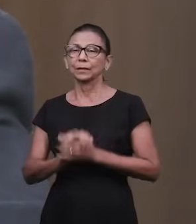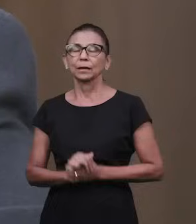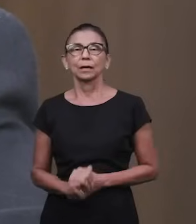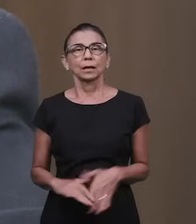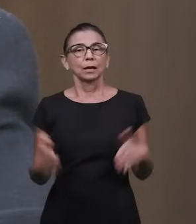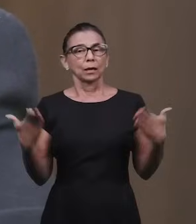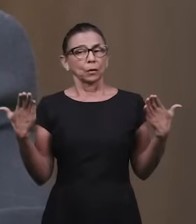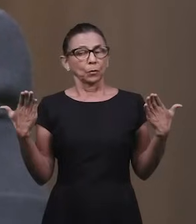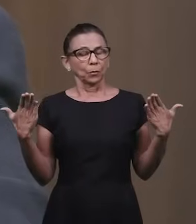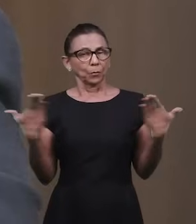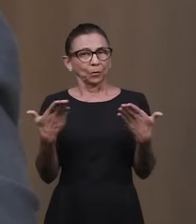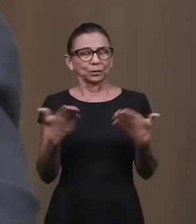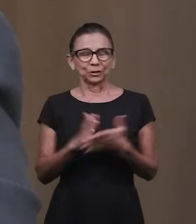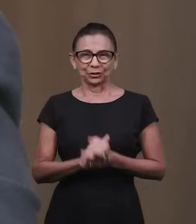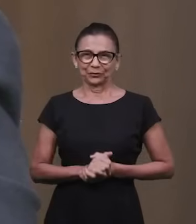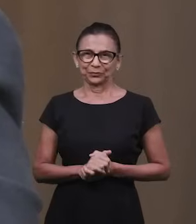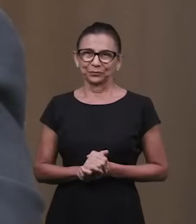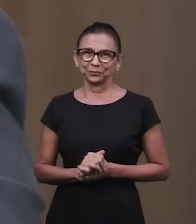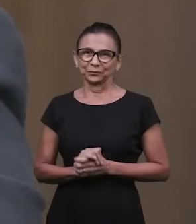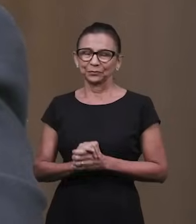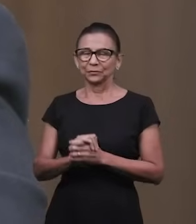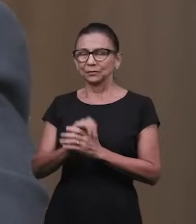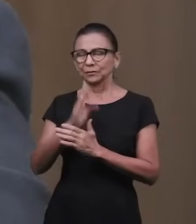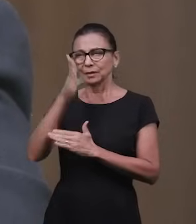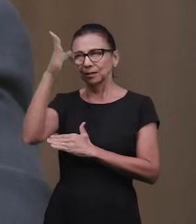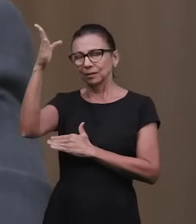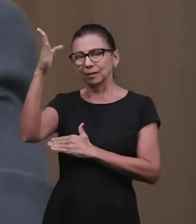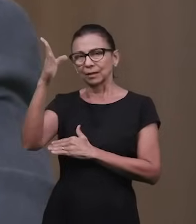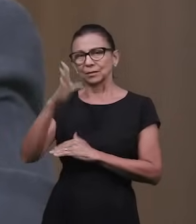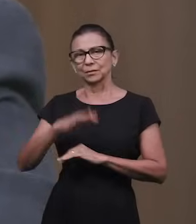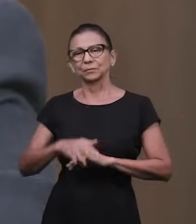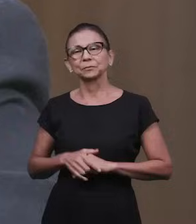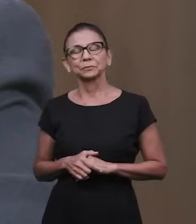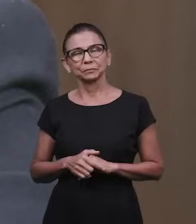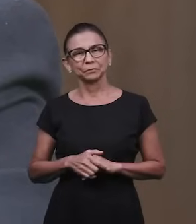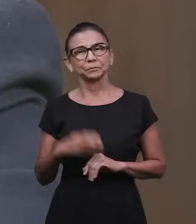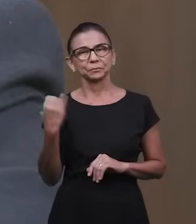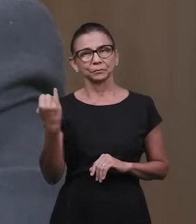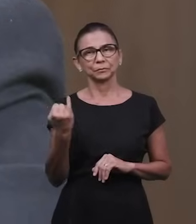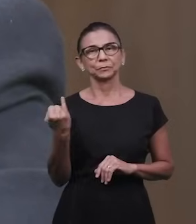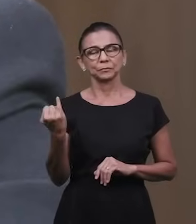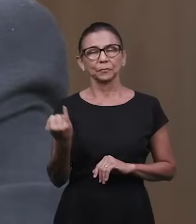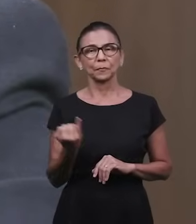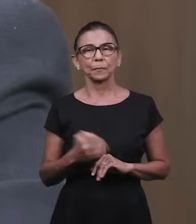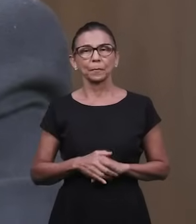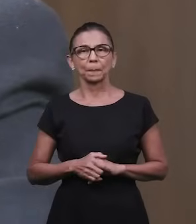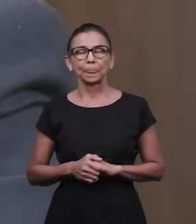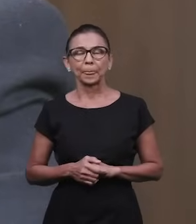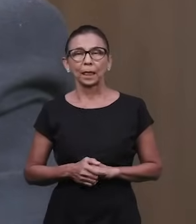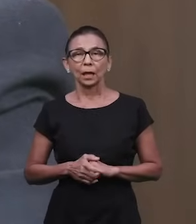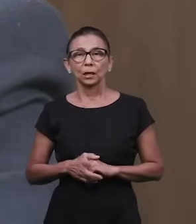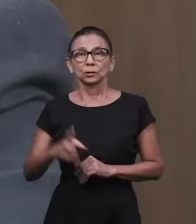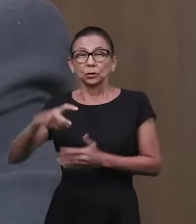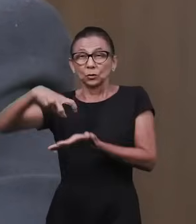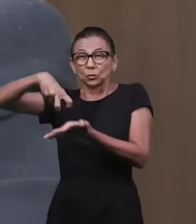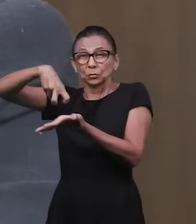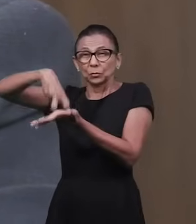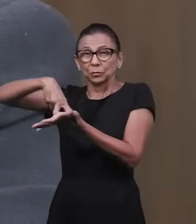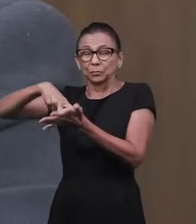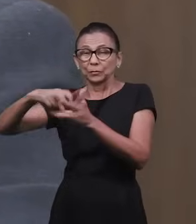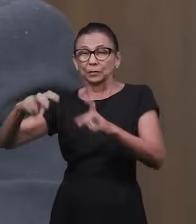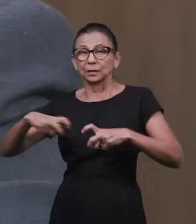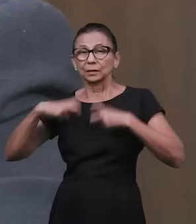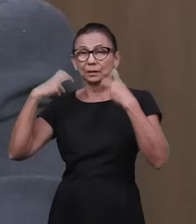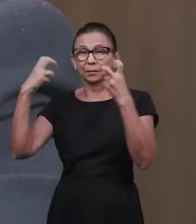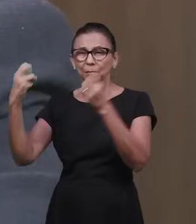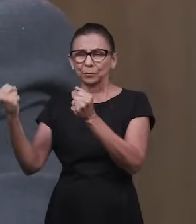crente, onde nós temos acesso Glória a direto Deus. ao Senhor. Glória a Jesus. Maravilha. E isso é importante, que quando nós dobramos o nosso joelho e clamamos pelo sangue de Jesus,